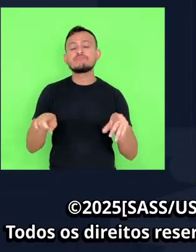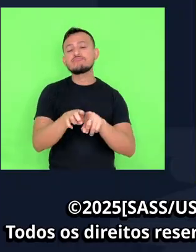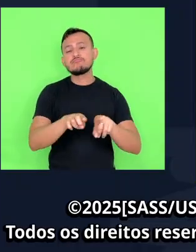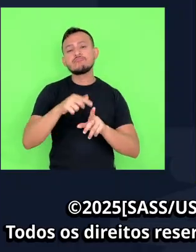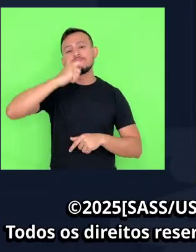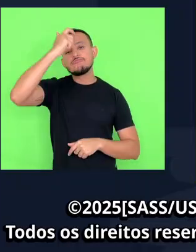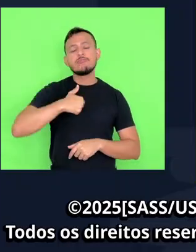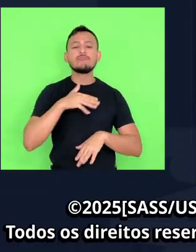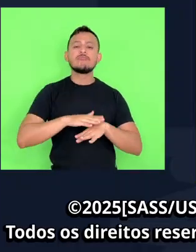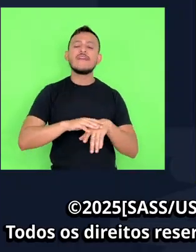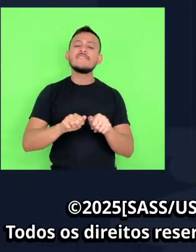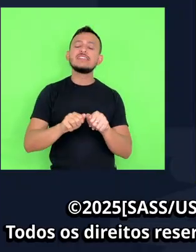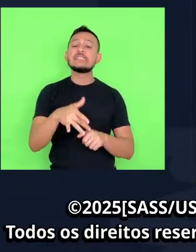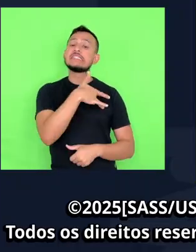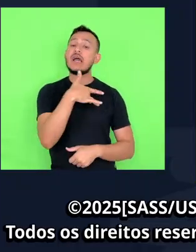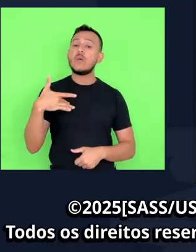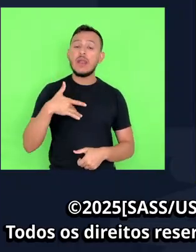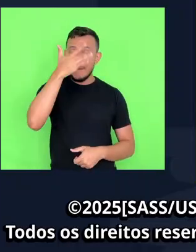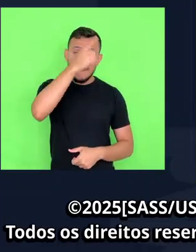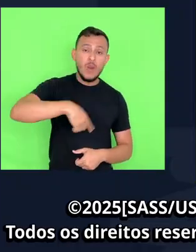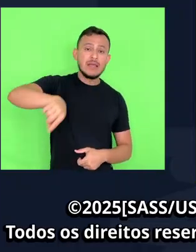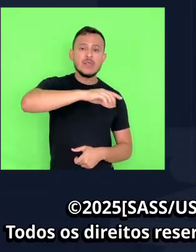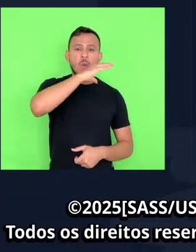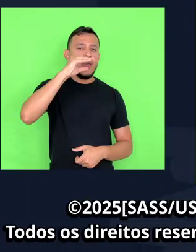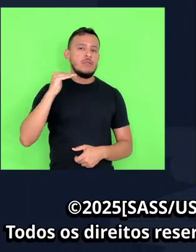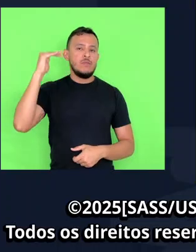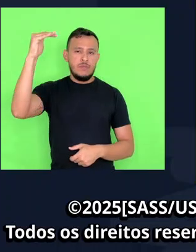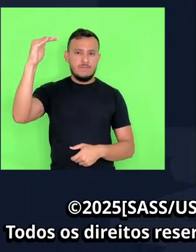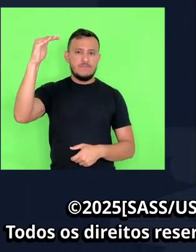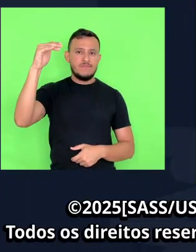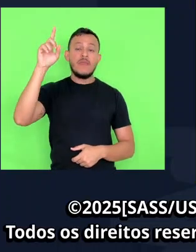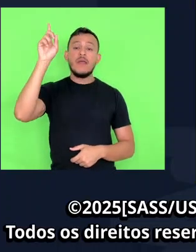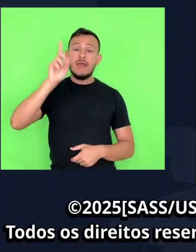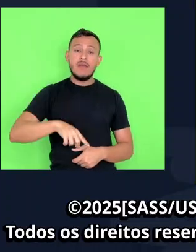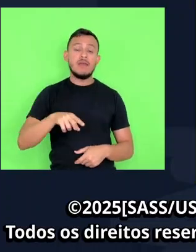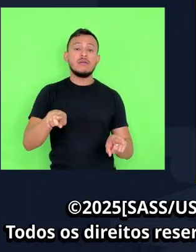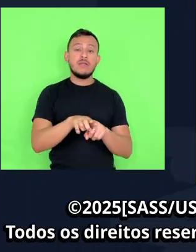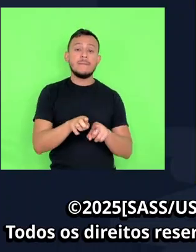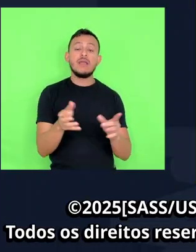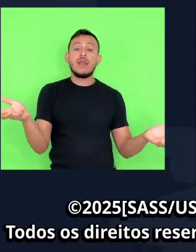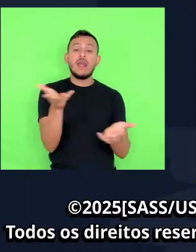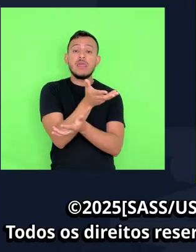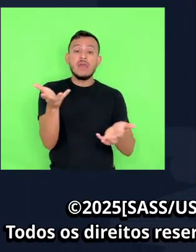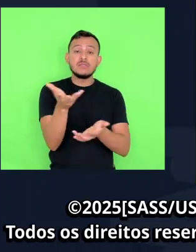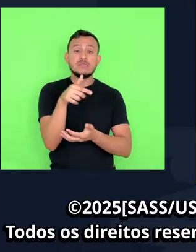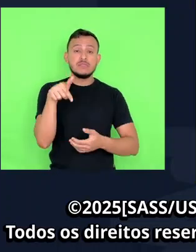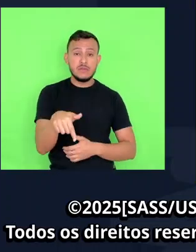estou promovendo saúde da população adulta. Essa interligação